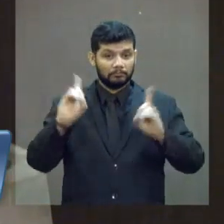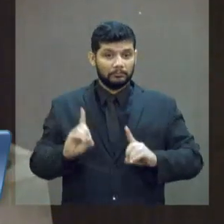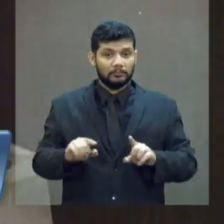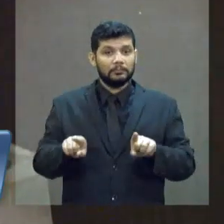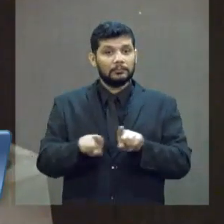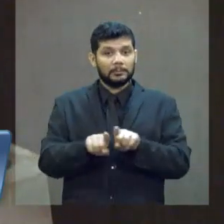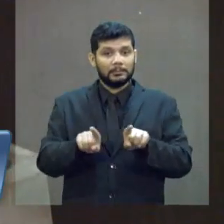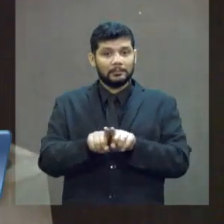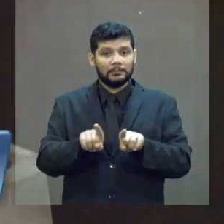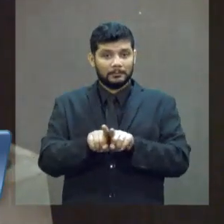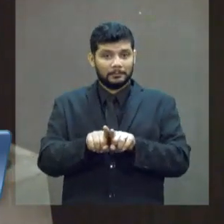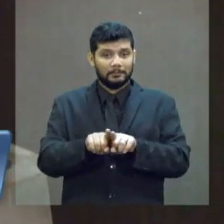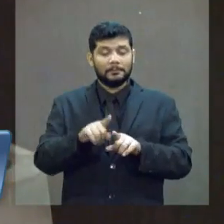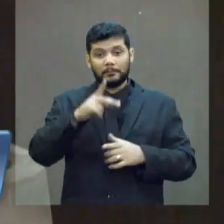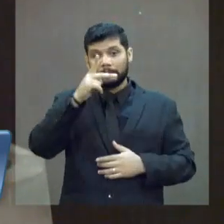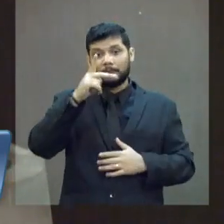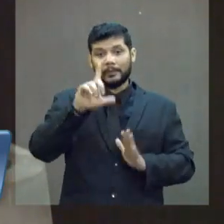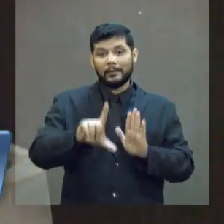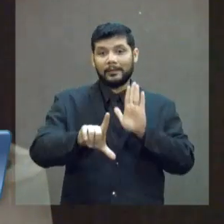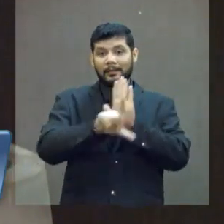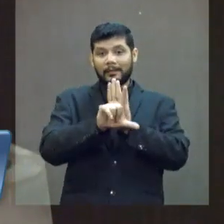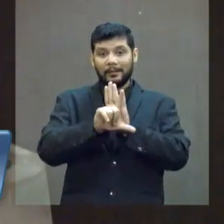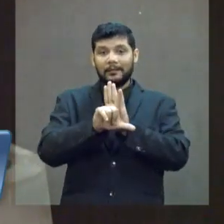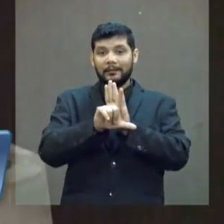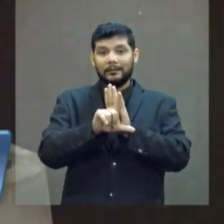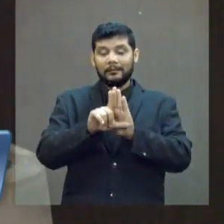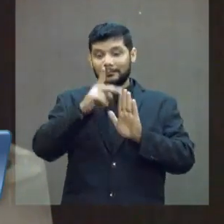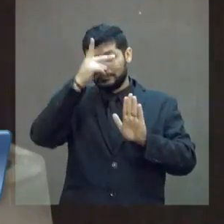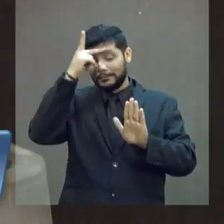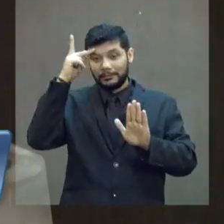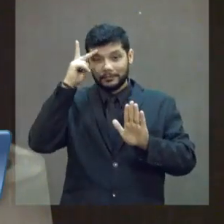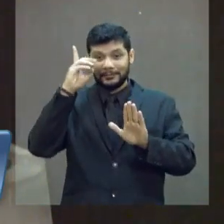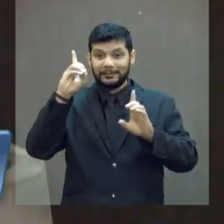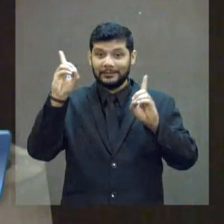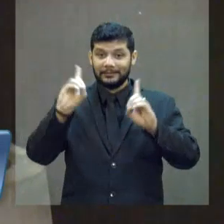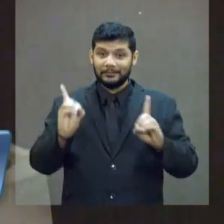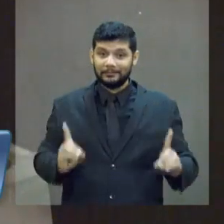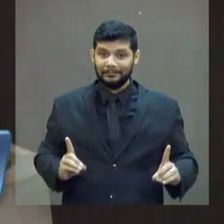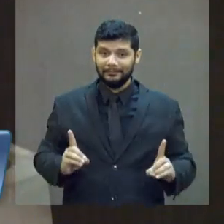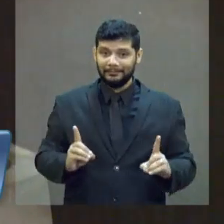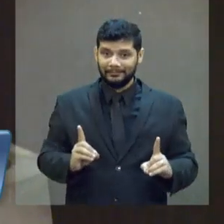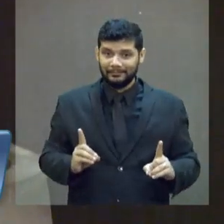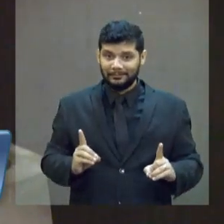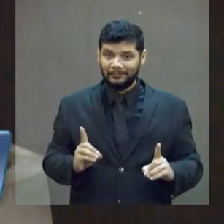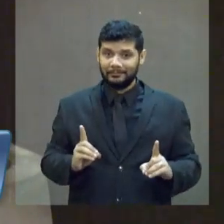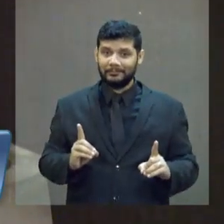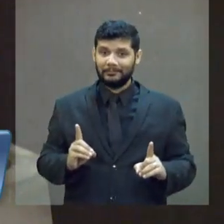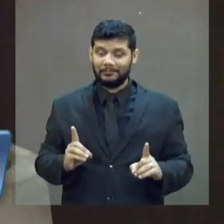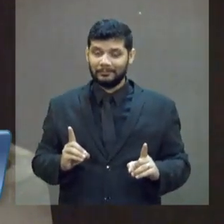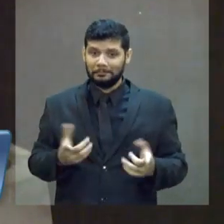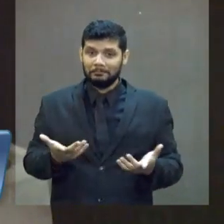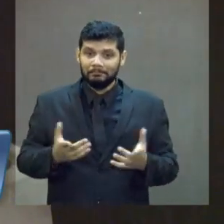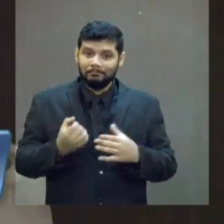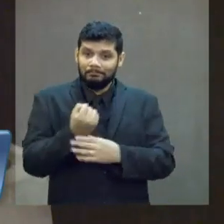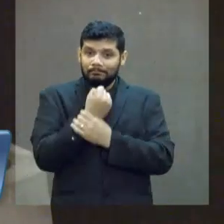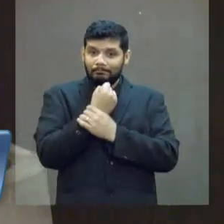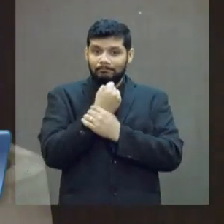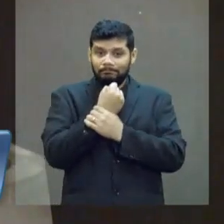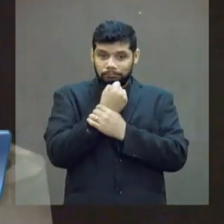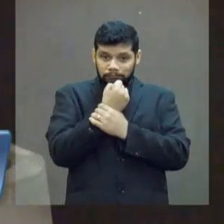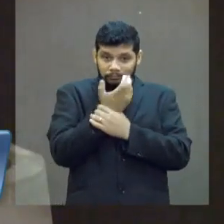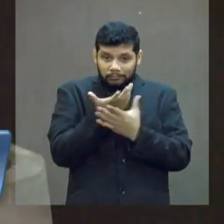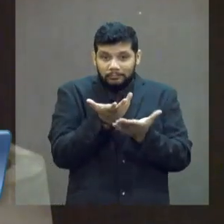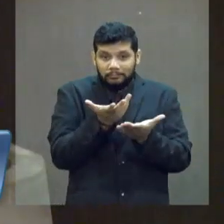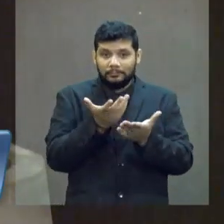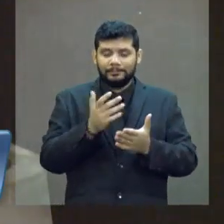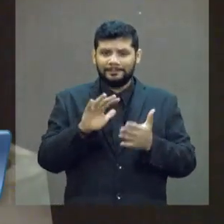Convenção Internacional com status constitucional aqui, se esses direitos fossem assegurados. Pelo menos 5